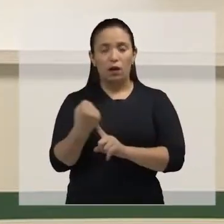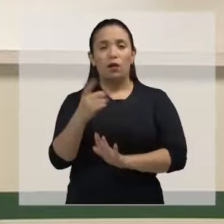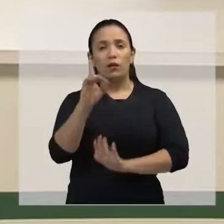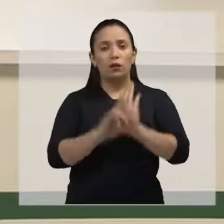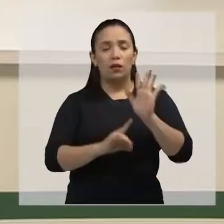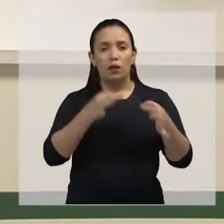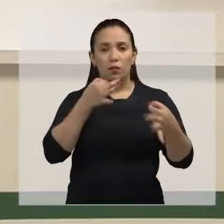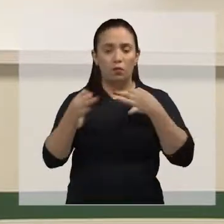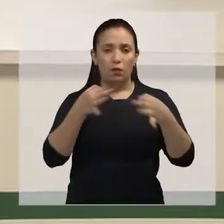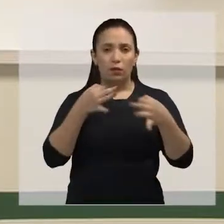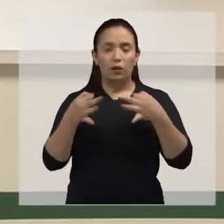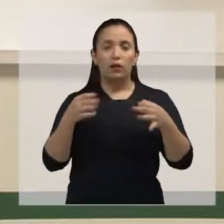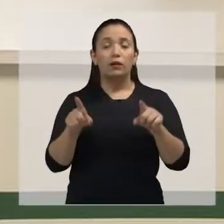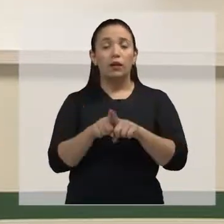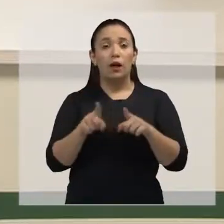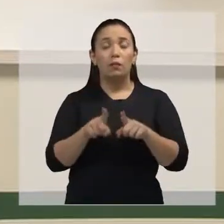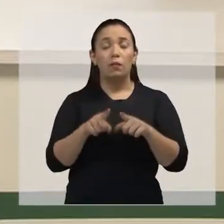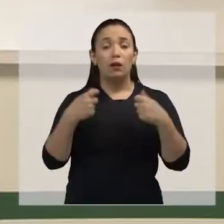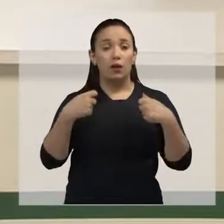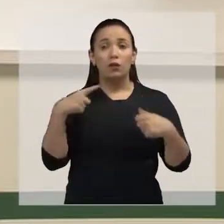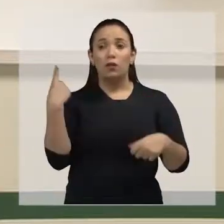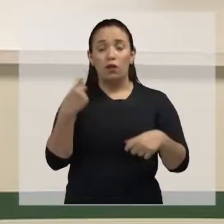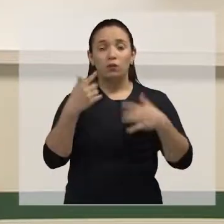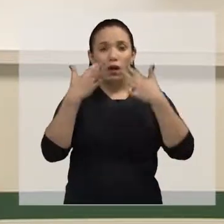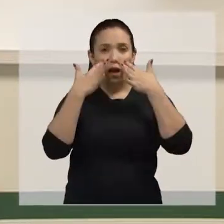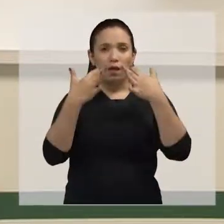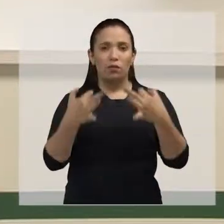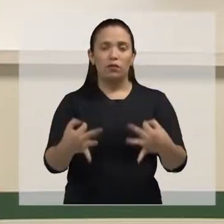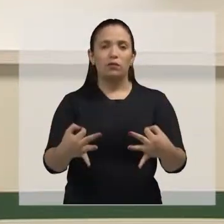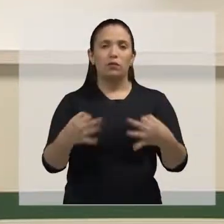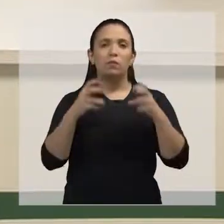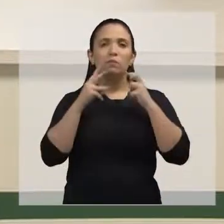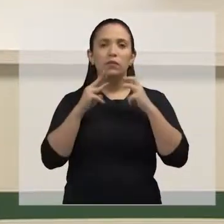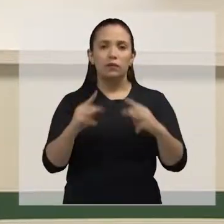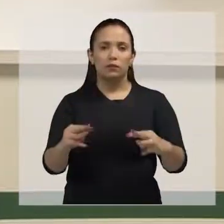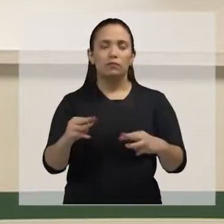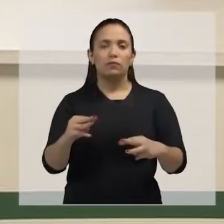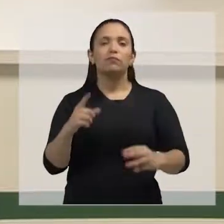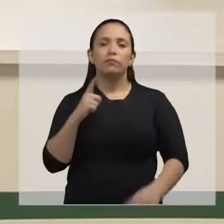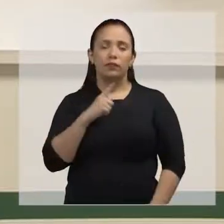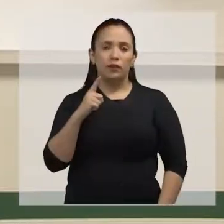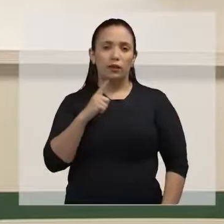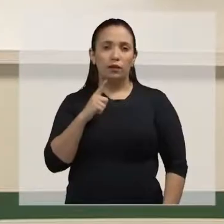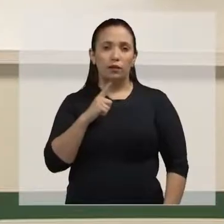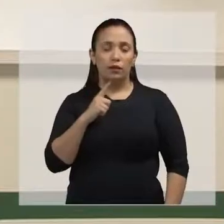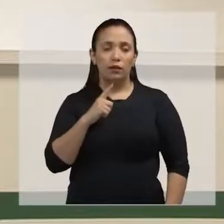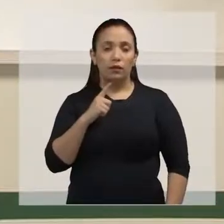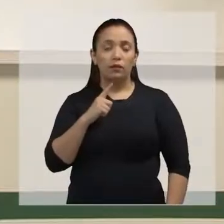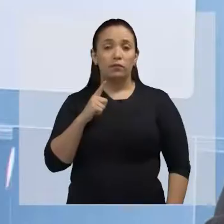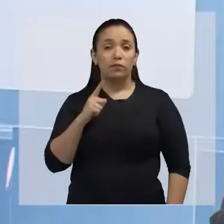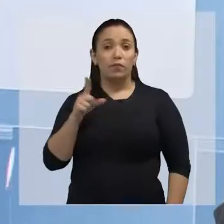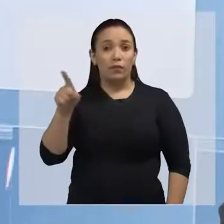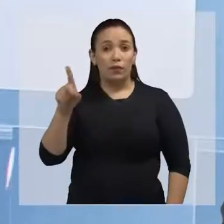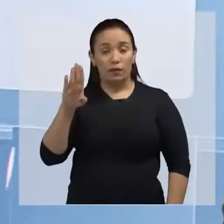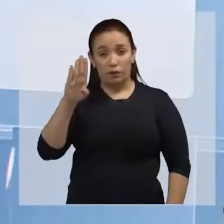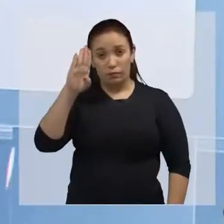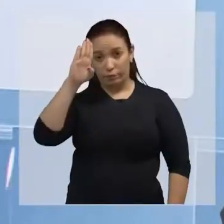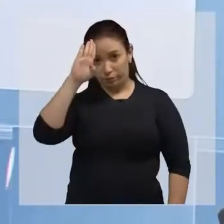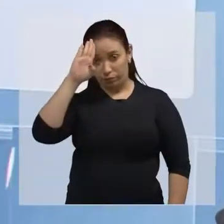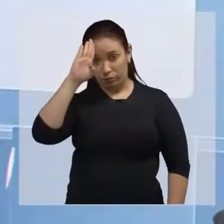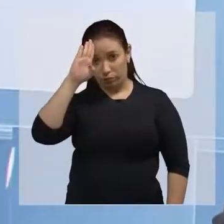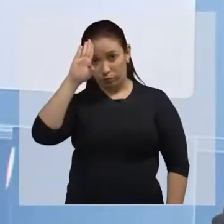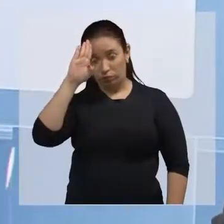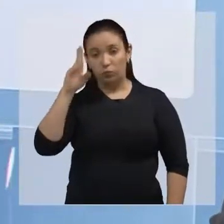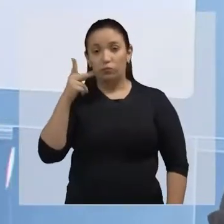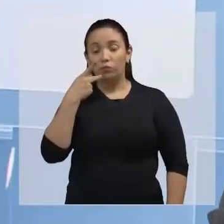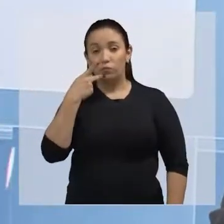democracia, bem como se mantém atento às suas missões institucionais. Presta atenção, ele é comandante do Exército Brasileiro, diz,